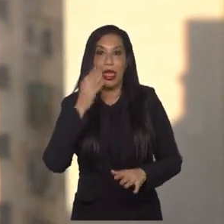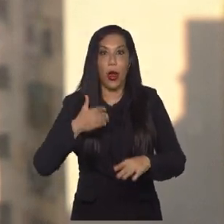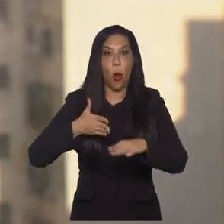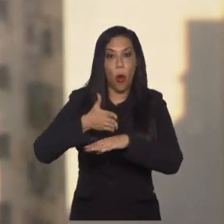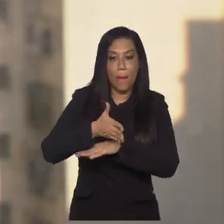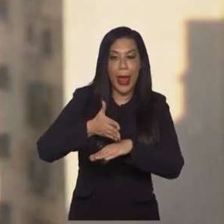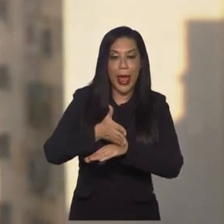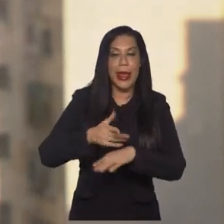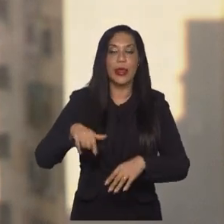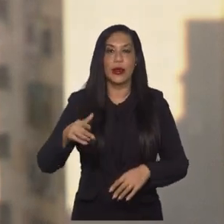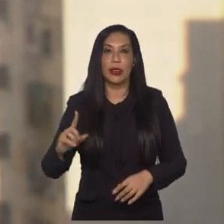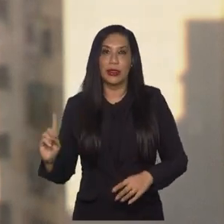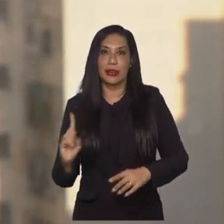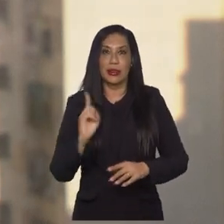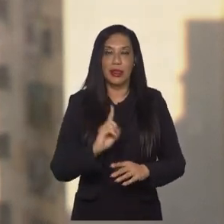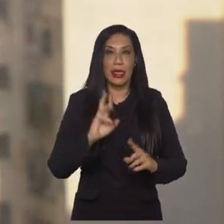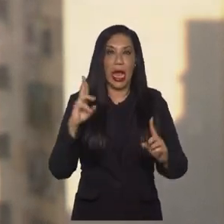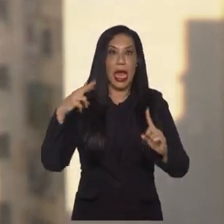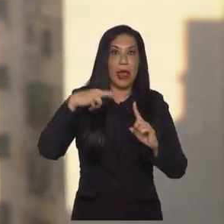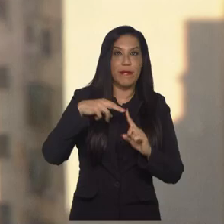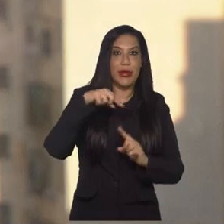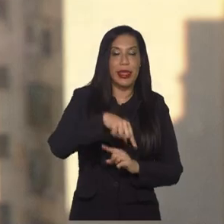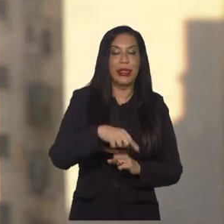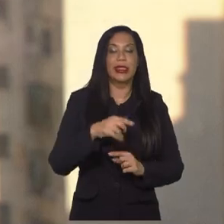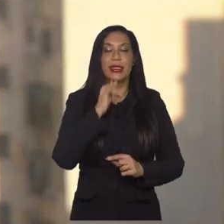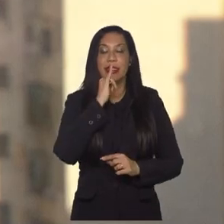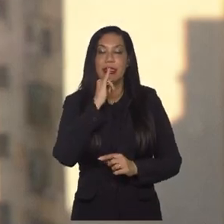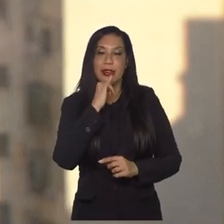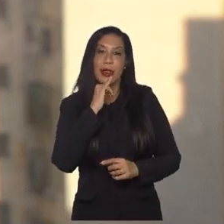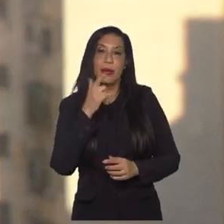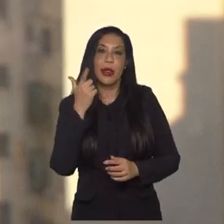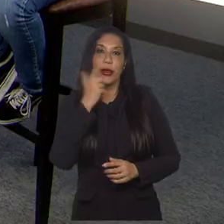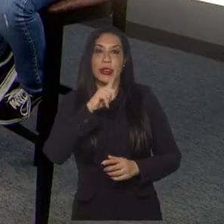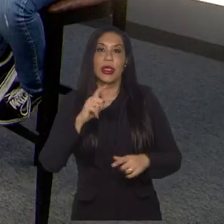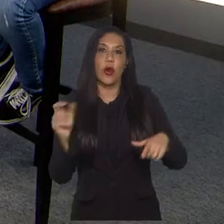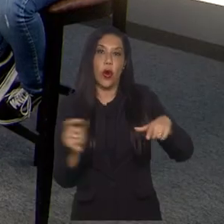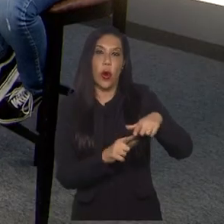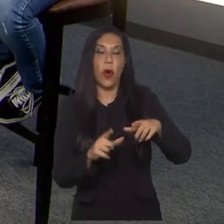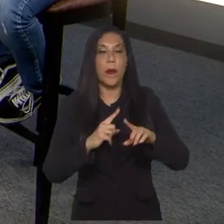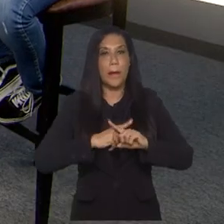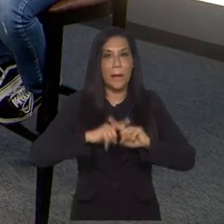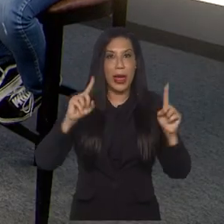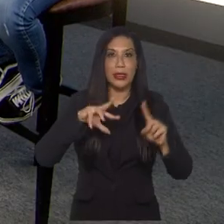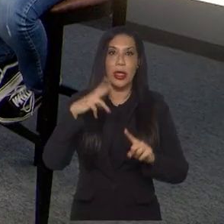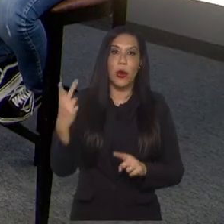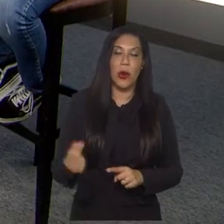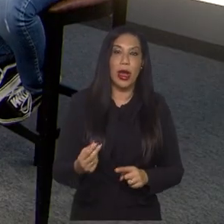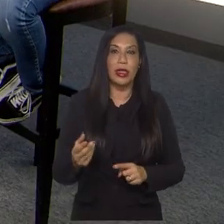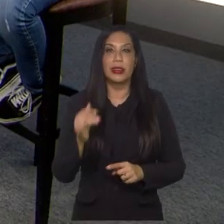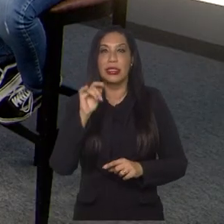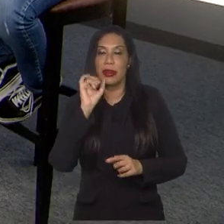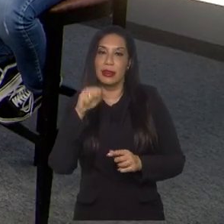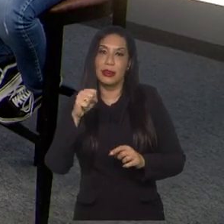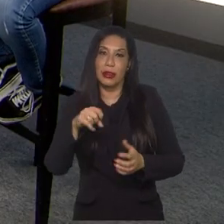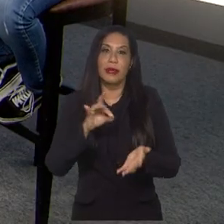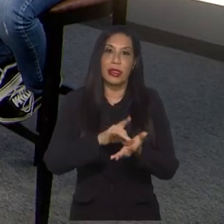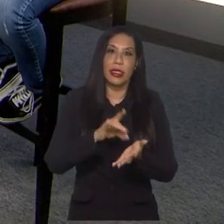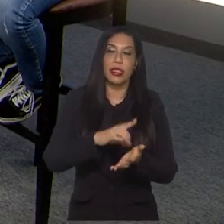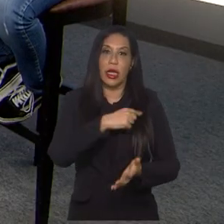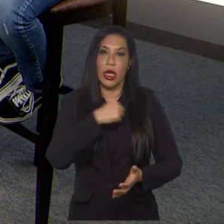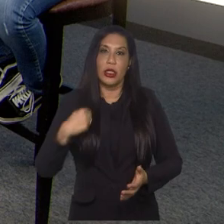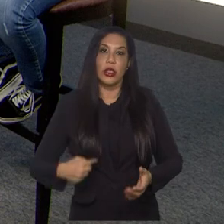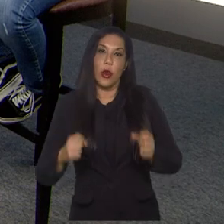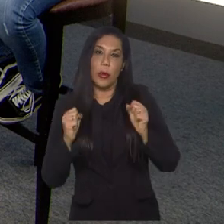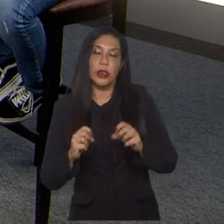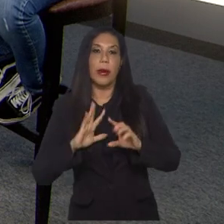tentar achar essa referência delas ali na frente para tentar marcar. Mas eu acho que, de acordo com o entrosamento, realmente a China poderia